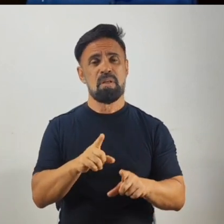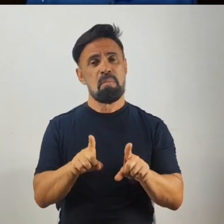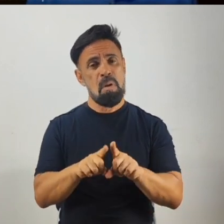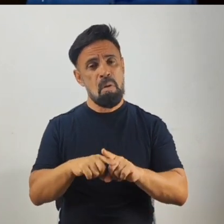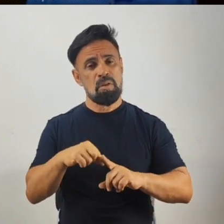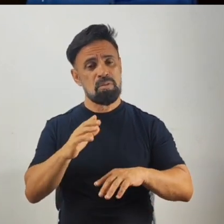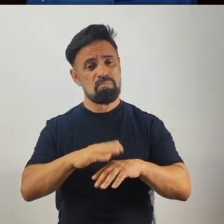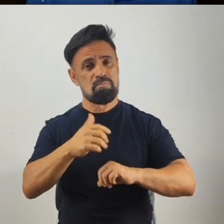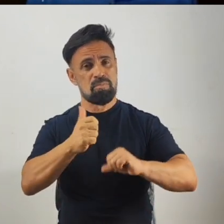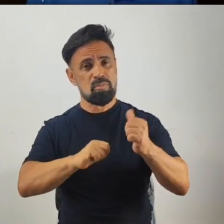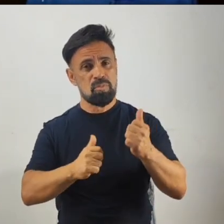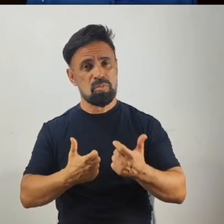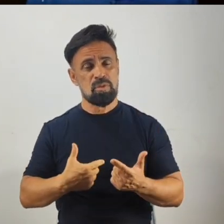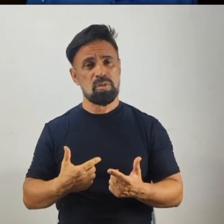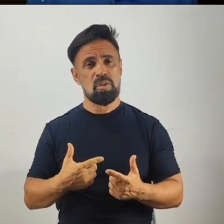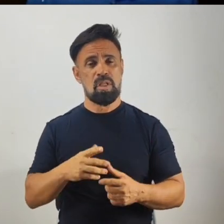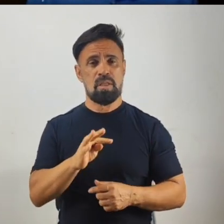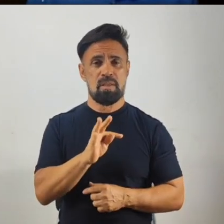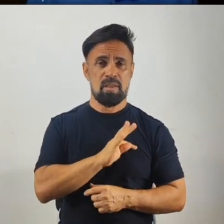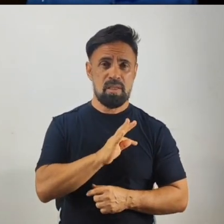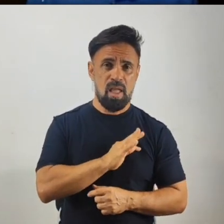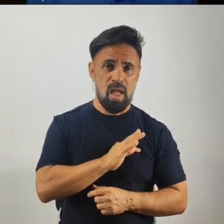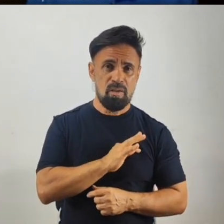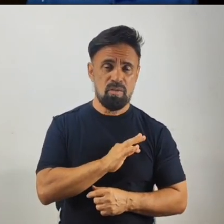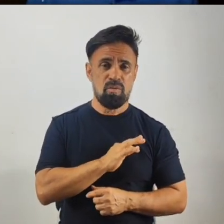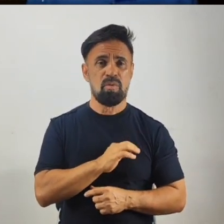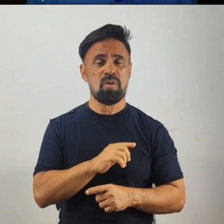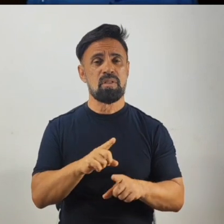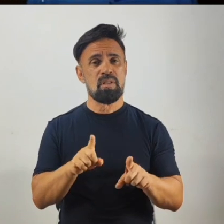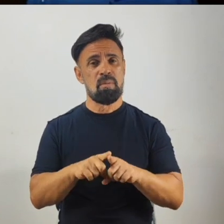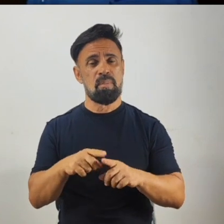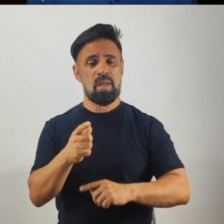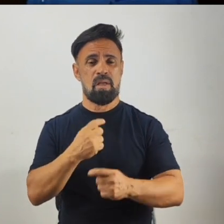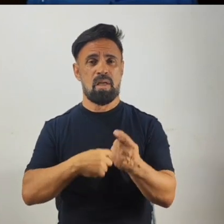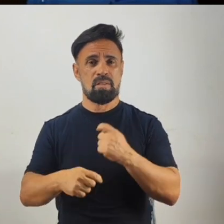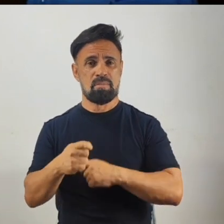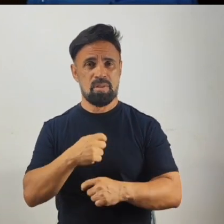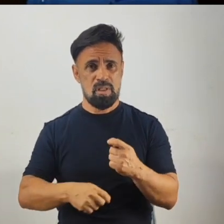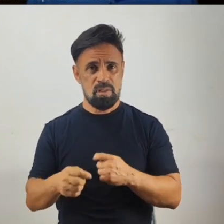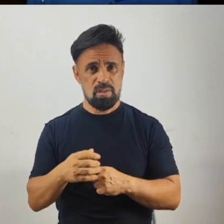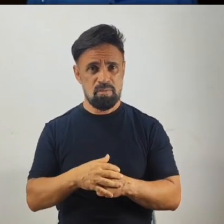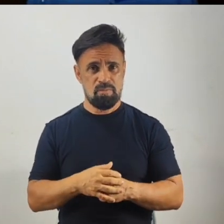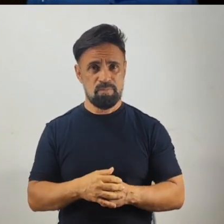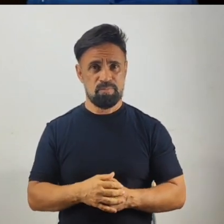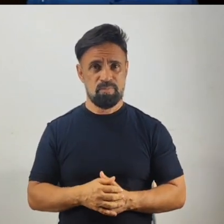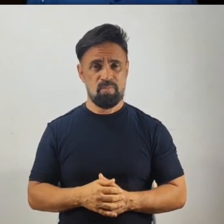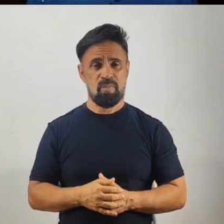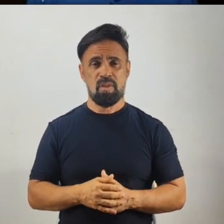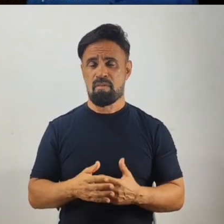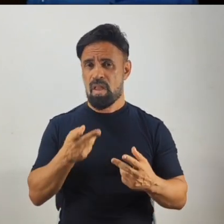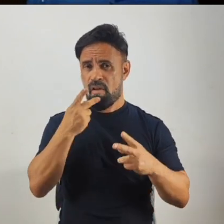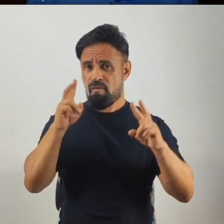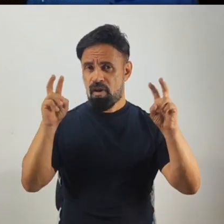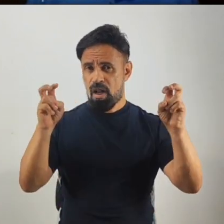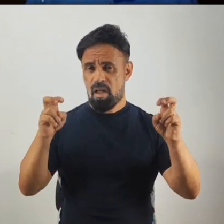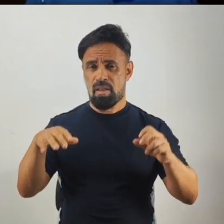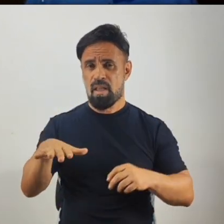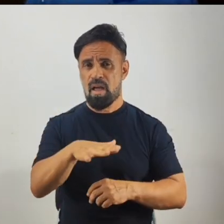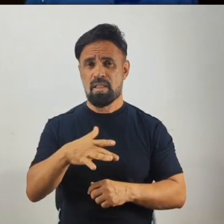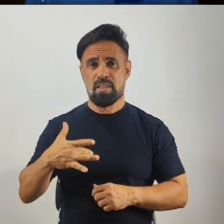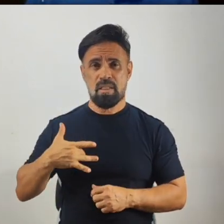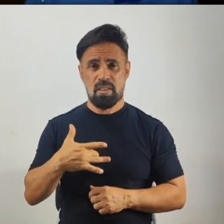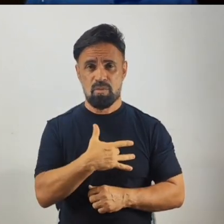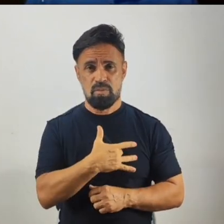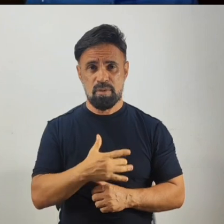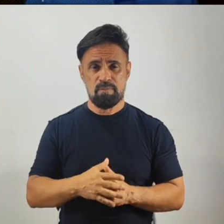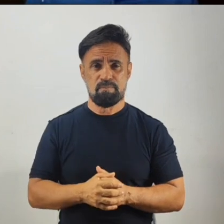A análise pode ser sob o ponto de vista técnico e ou administrativo. Nesse caso, como estamos falando na